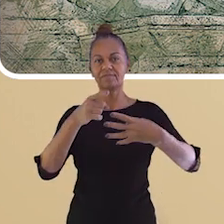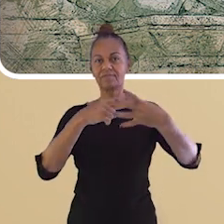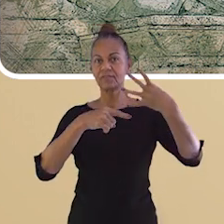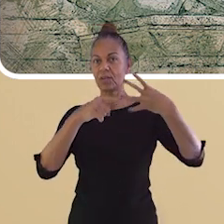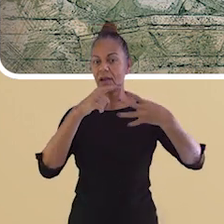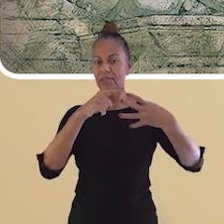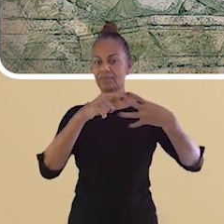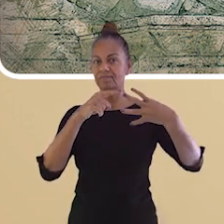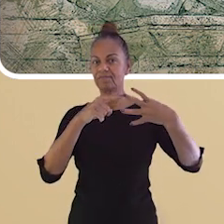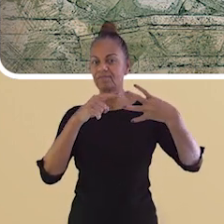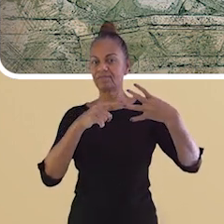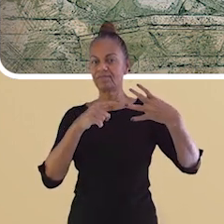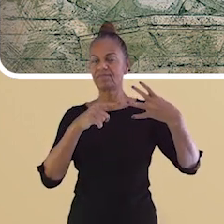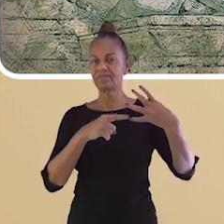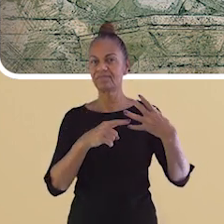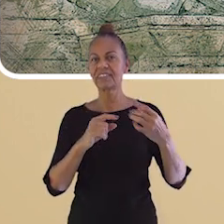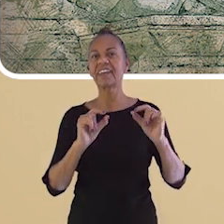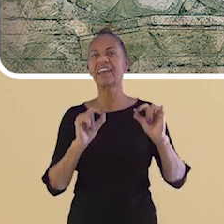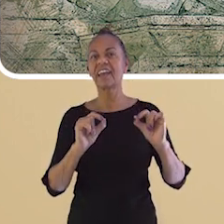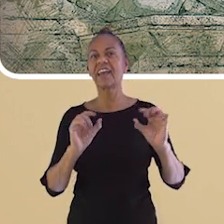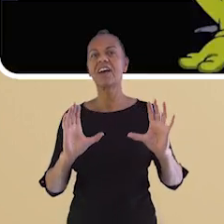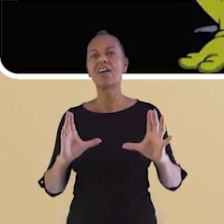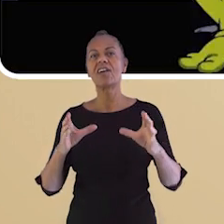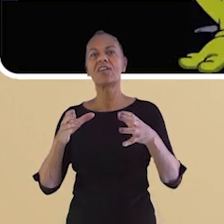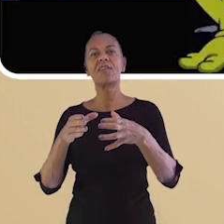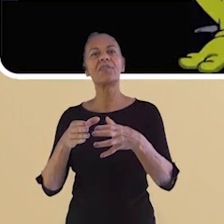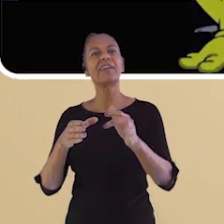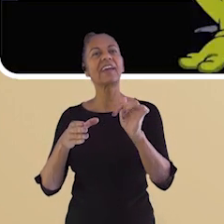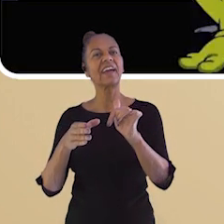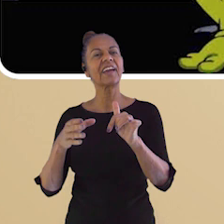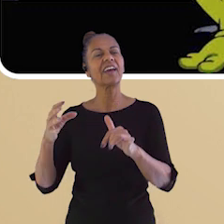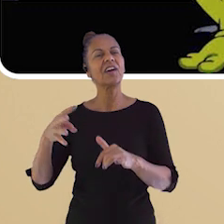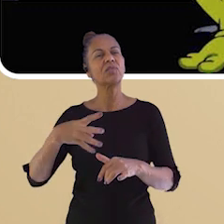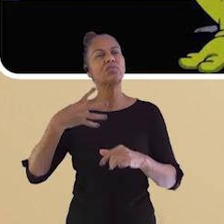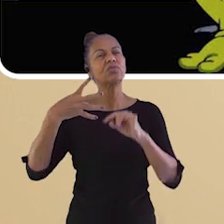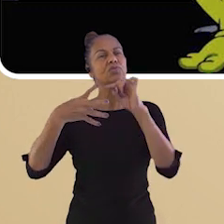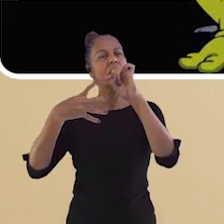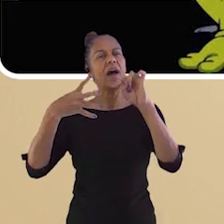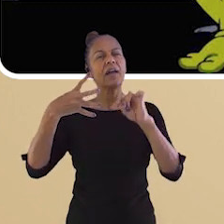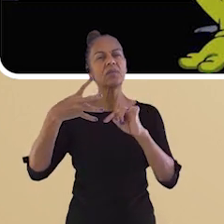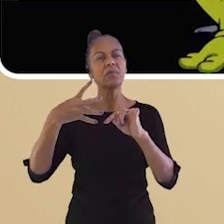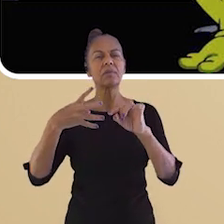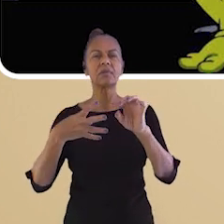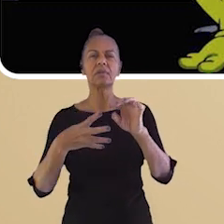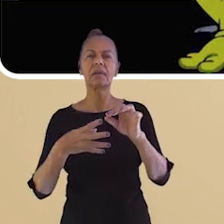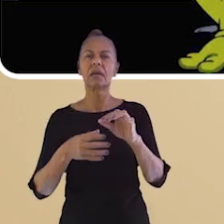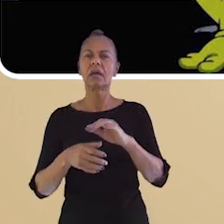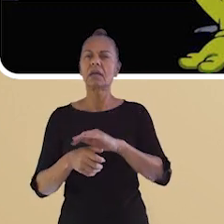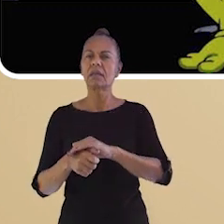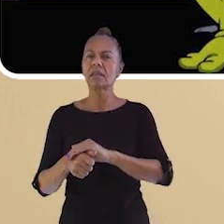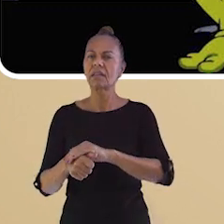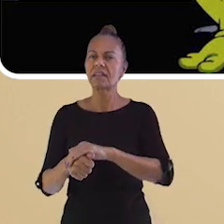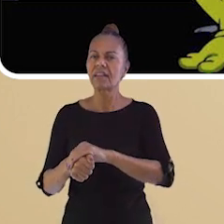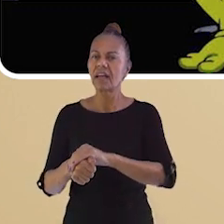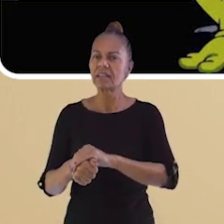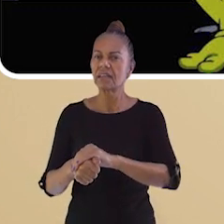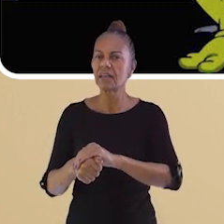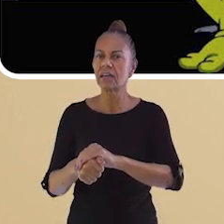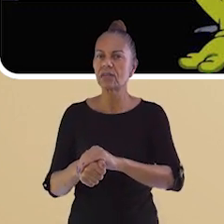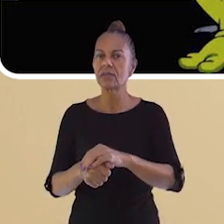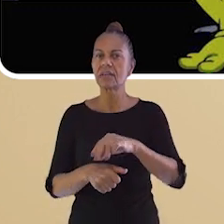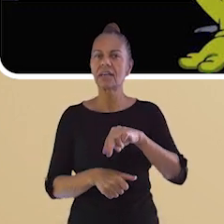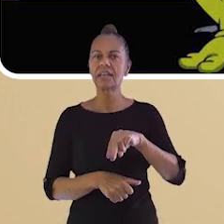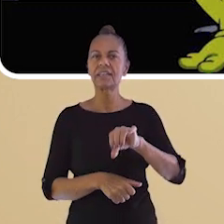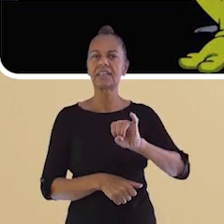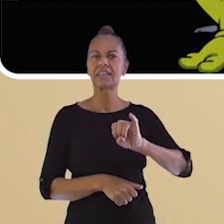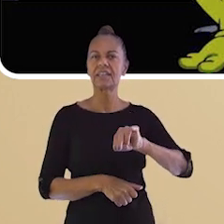que vocês conheçam. Com vocês, as Tartarugas Ninja! Mas peraí! O que